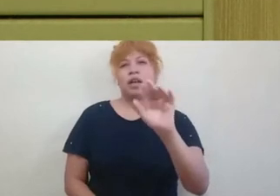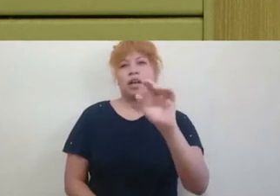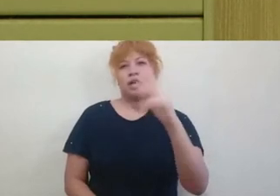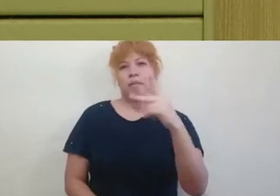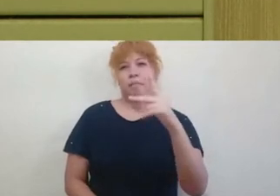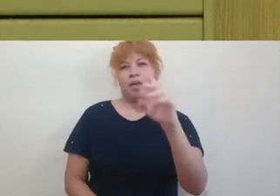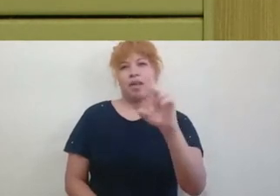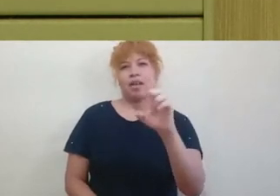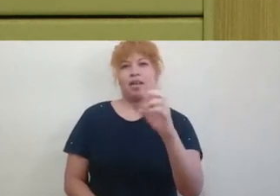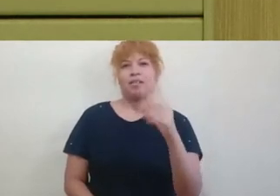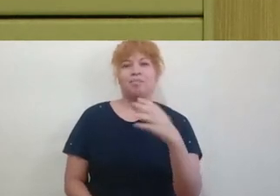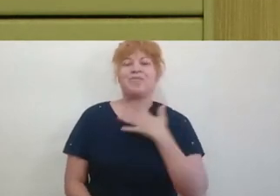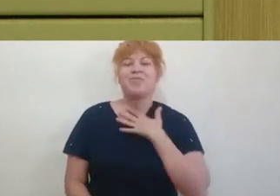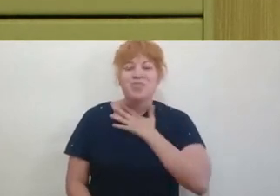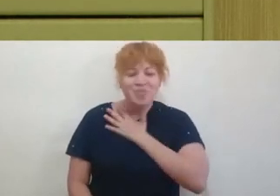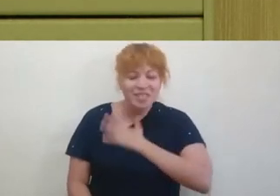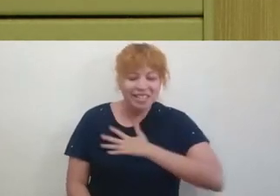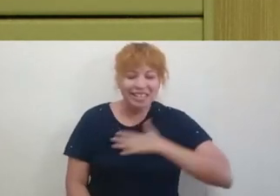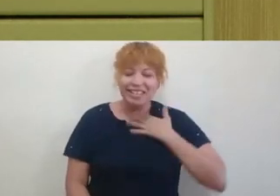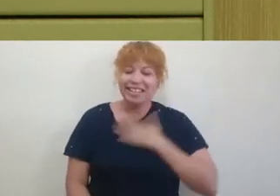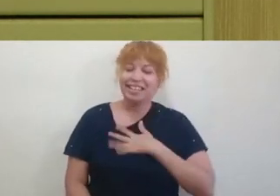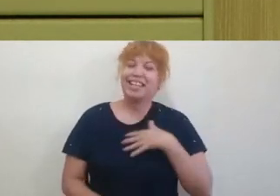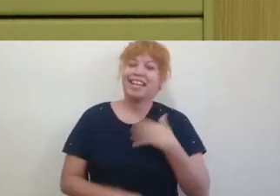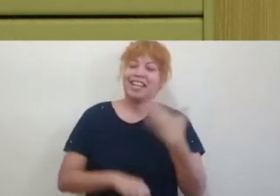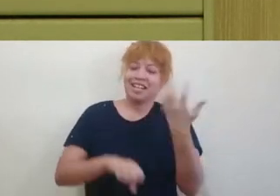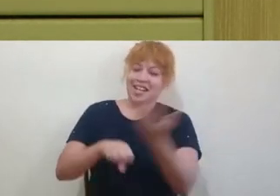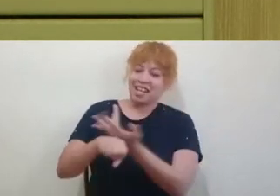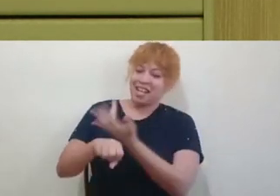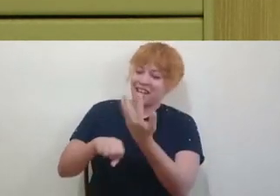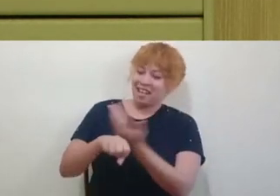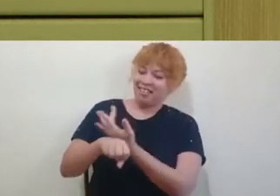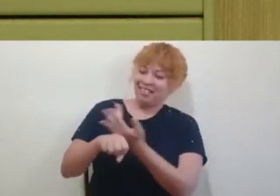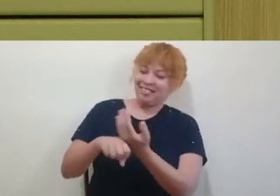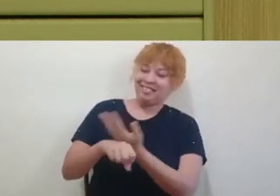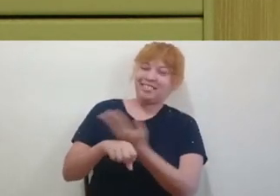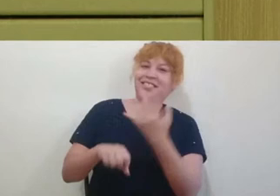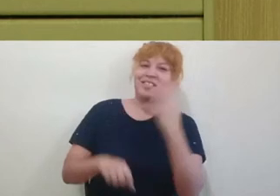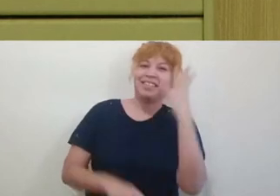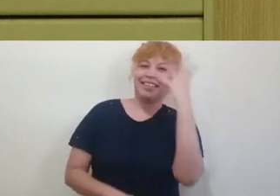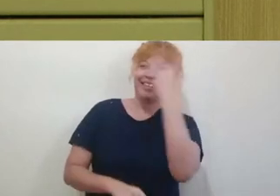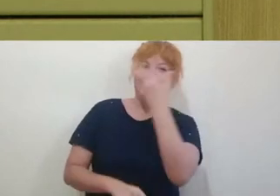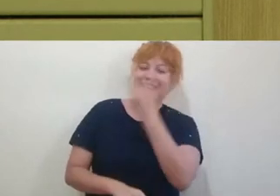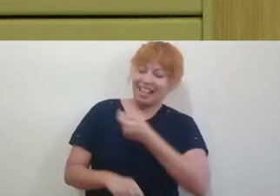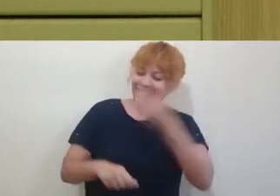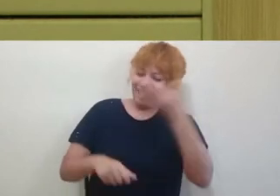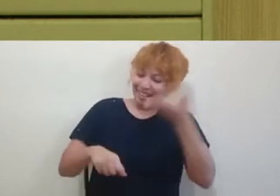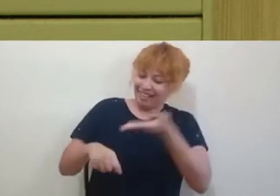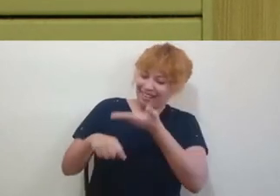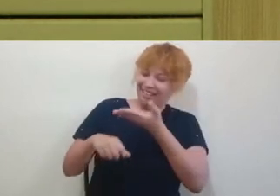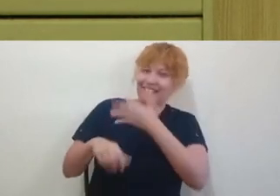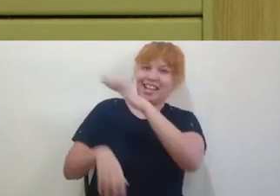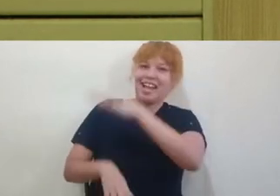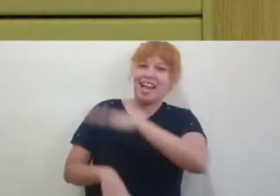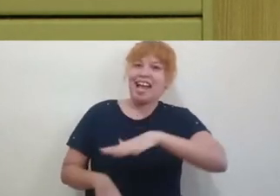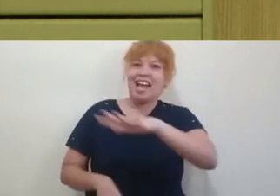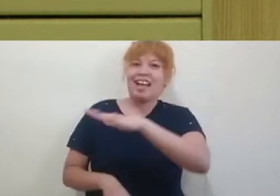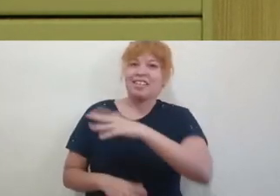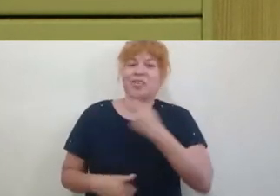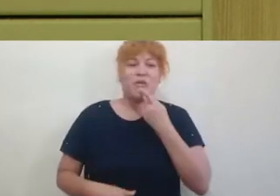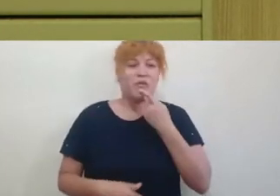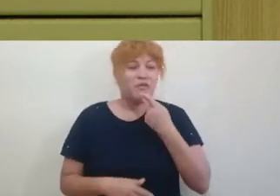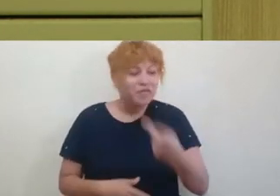de hoje não deixa de ser tão especial ou até mais especial. Fiquem com meu abraço